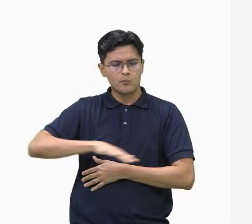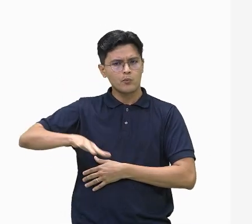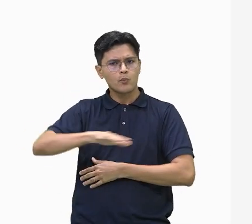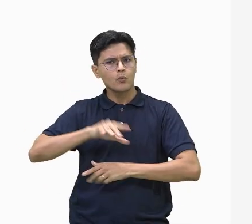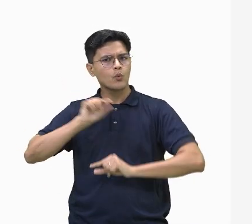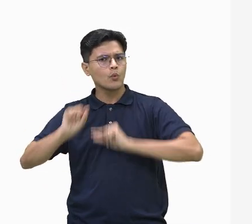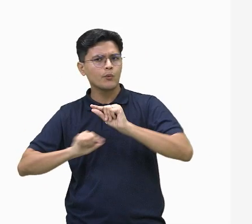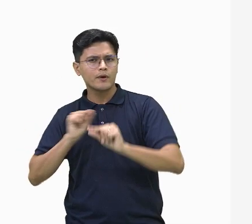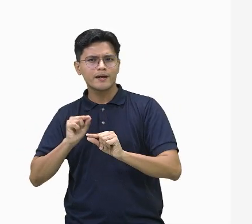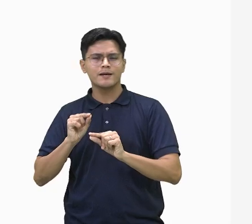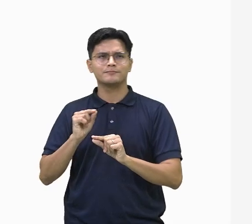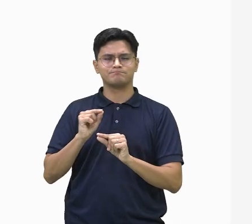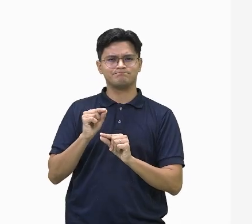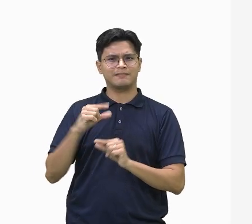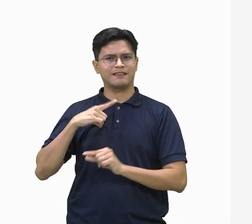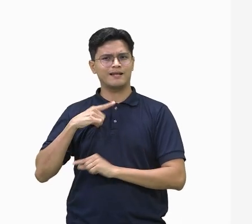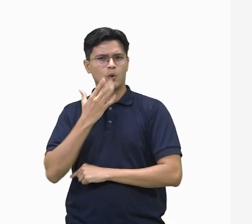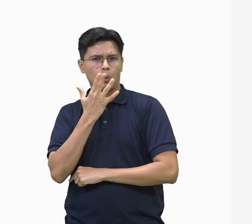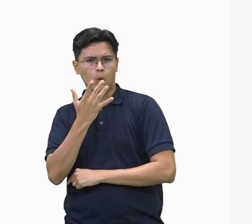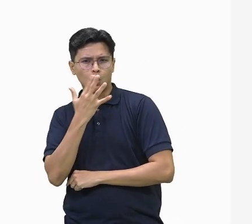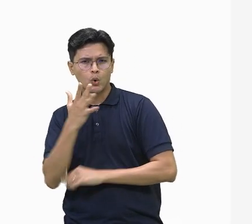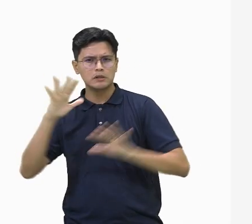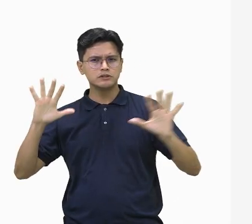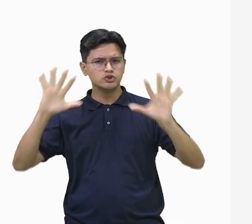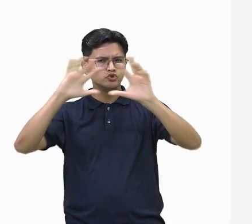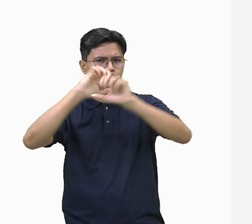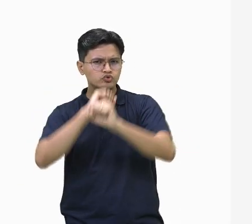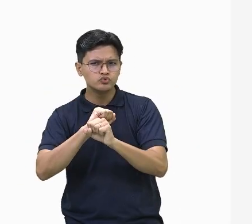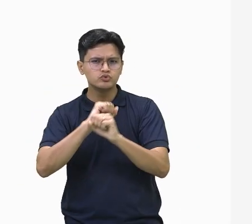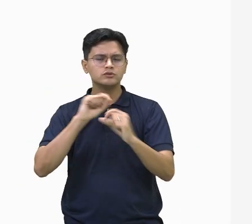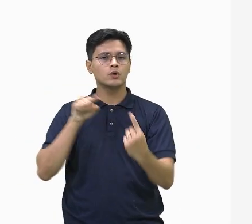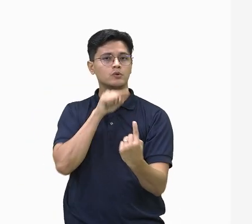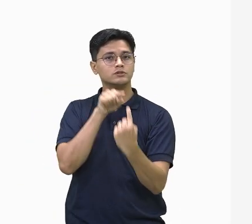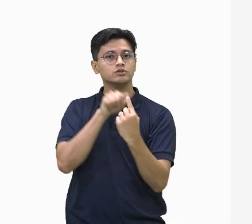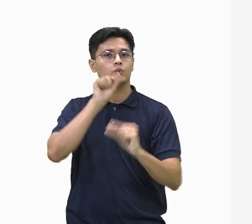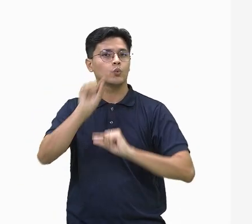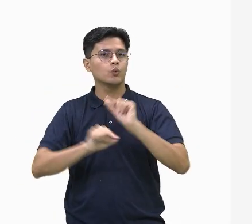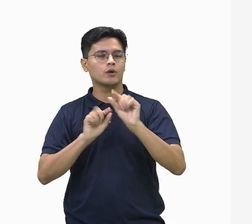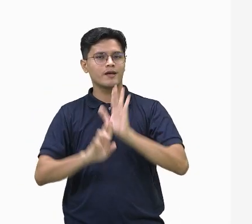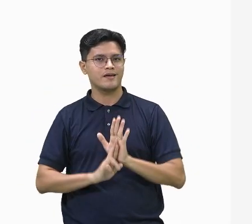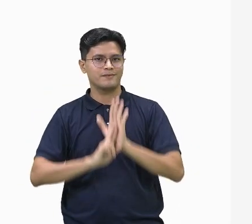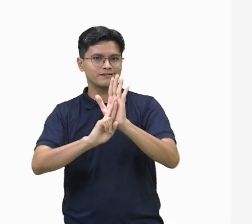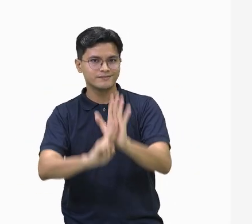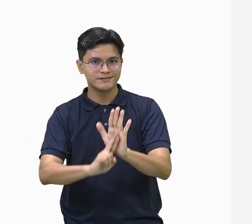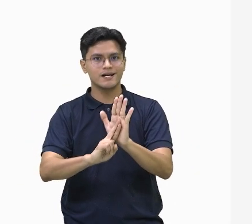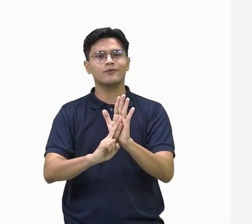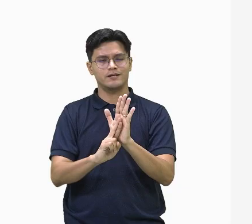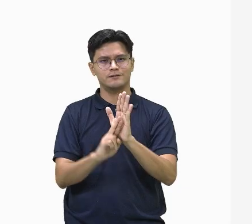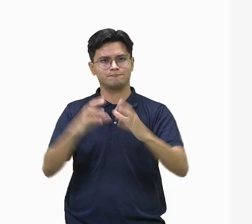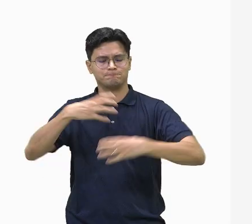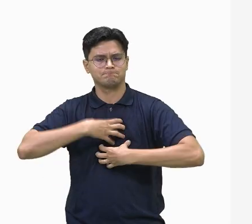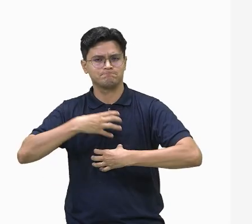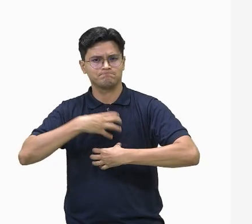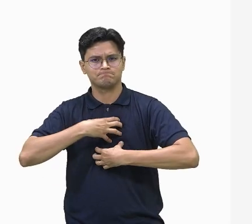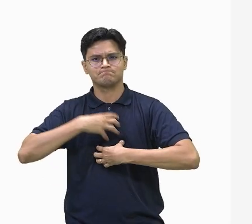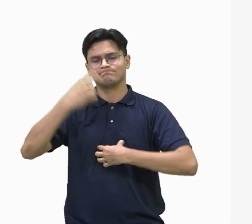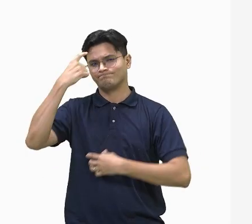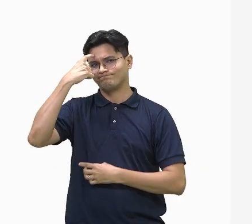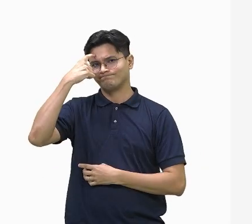pouquinho mais cores mais escuras, exatamente para representar essa melancolia, tá? Excessos